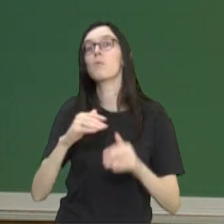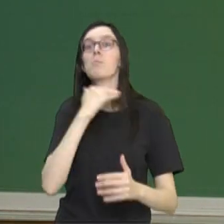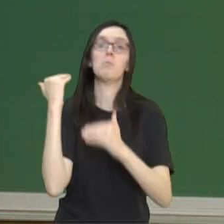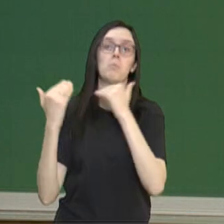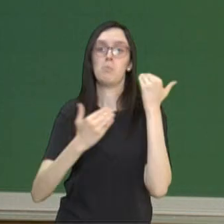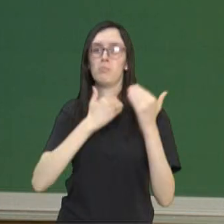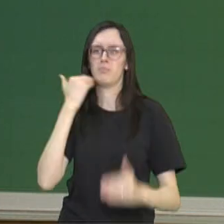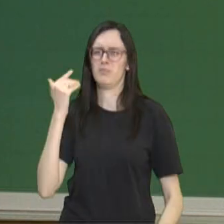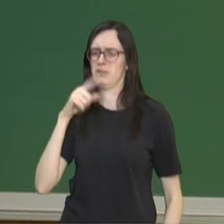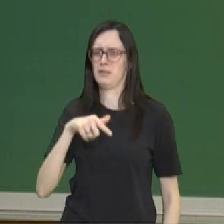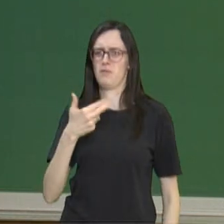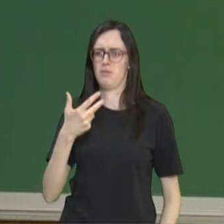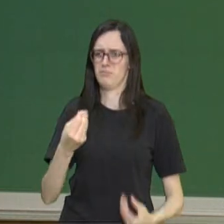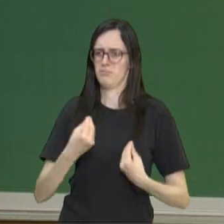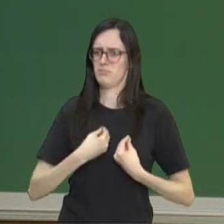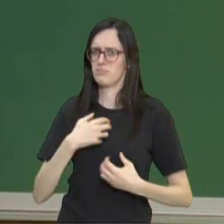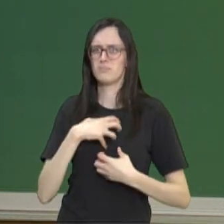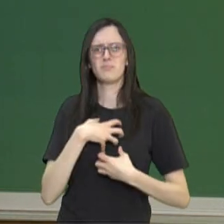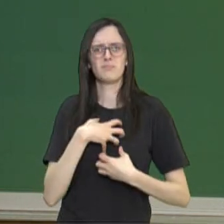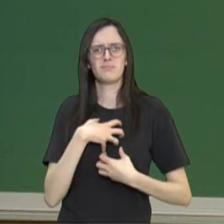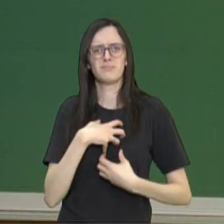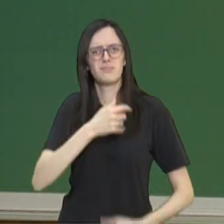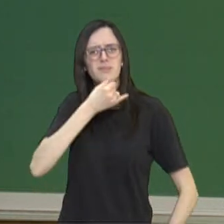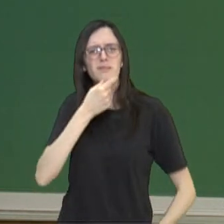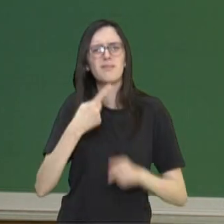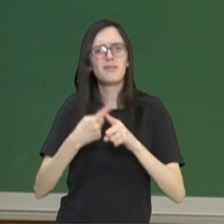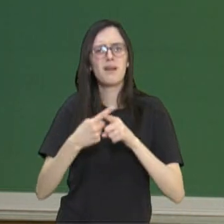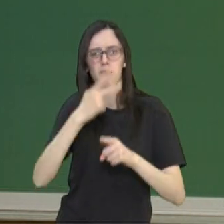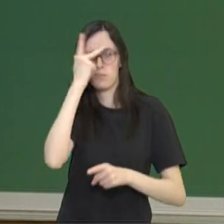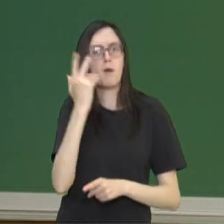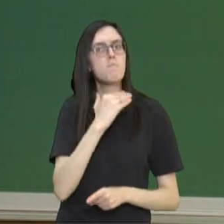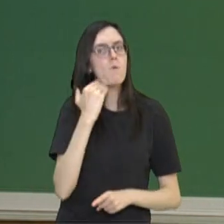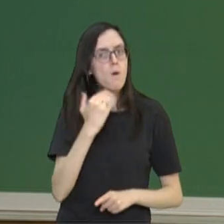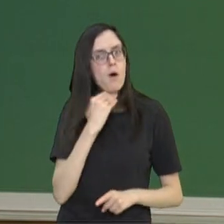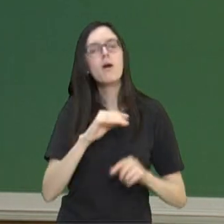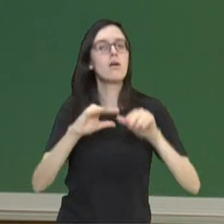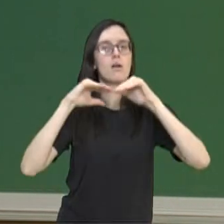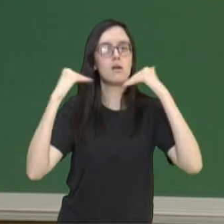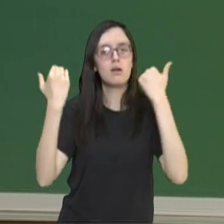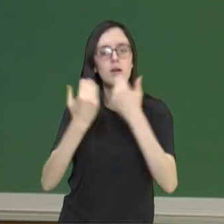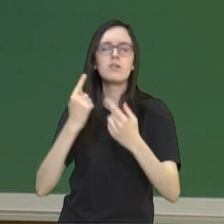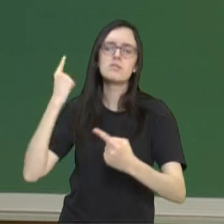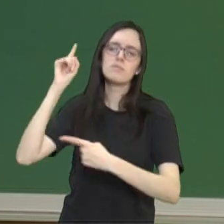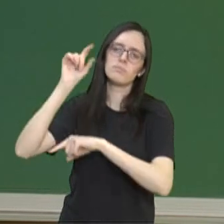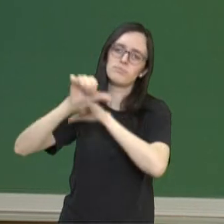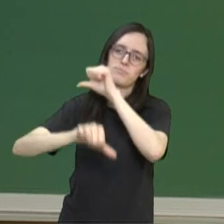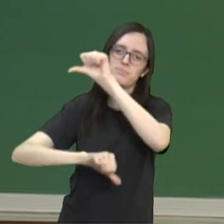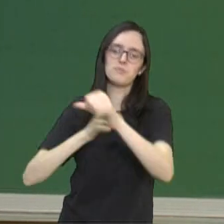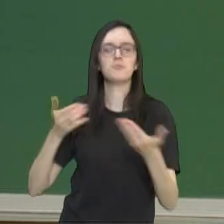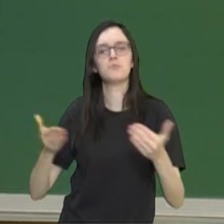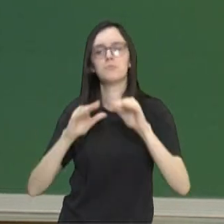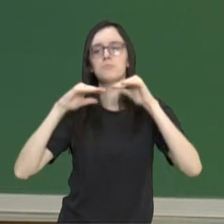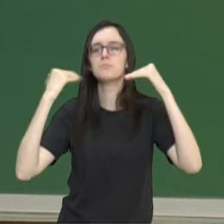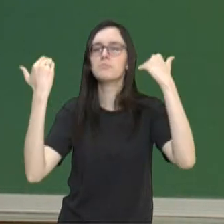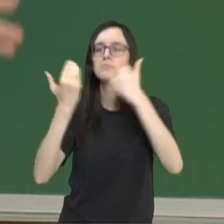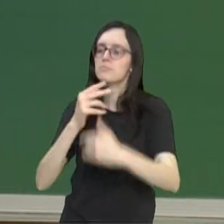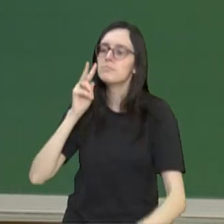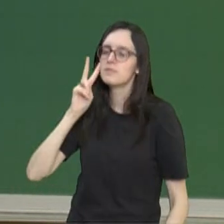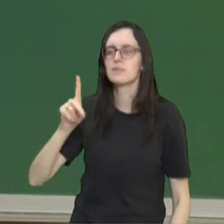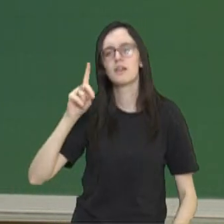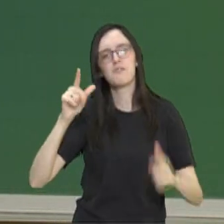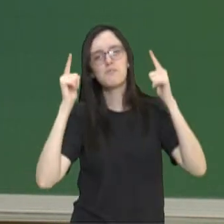reuniam nas arenas para assistir o quê? Luta, homem contra os animais, lutas que iam até